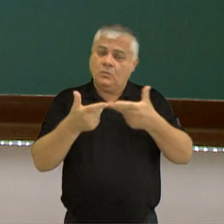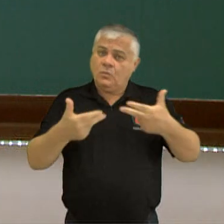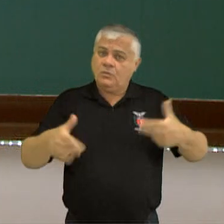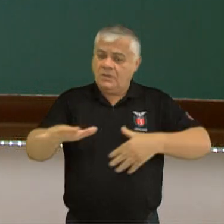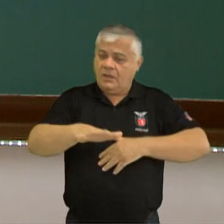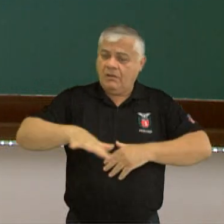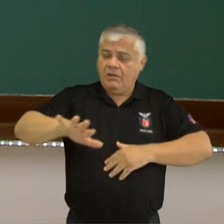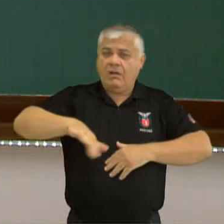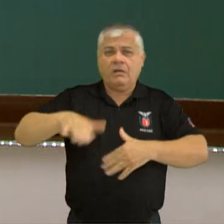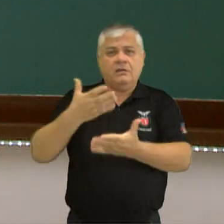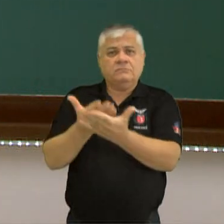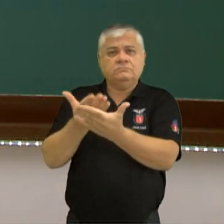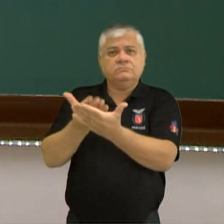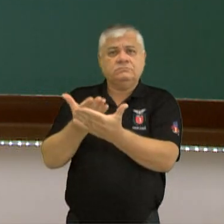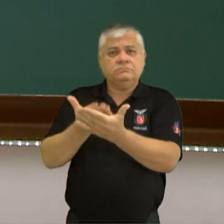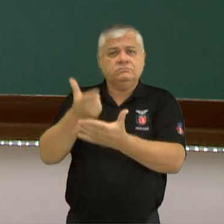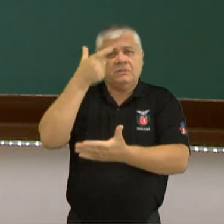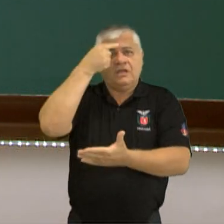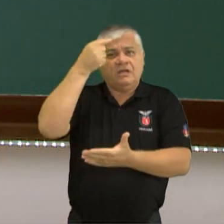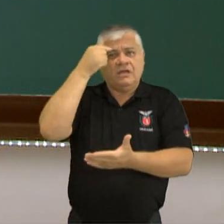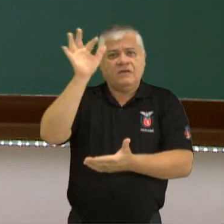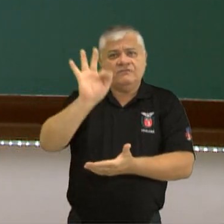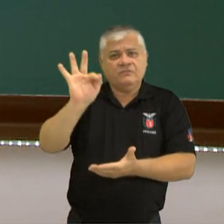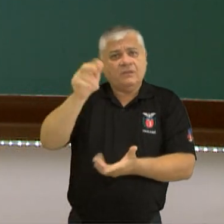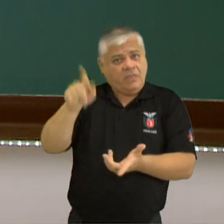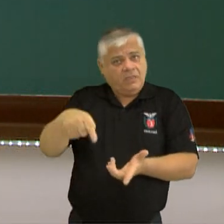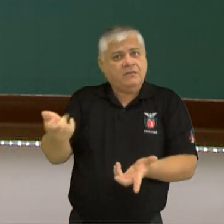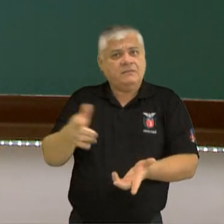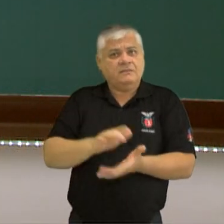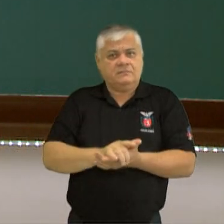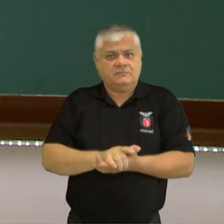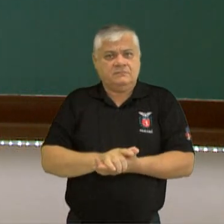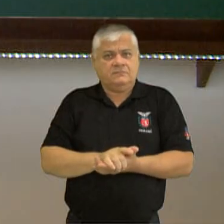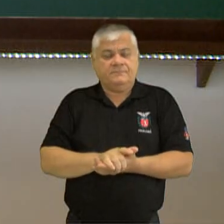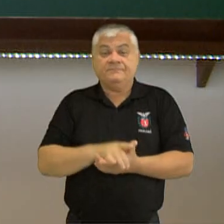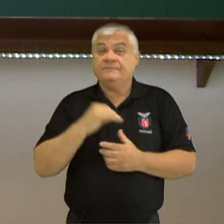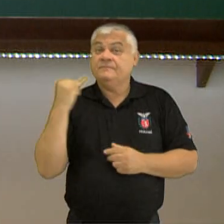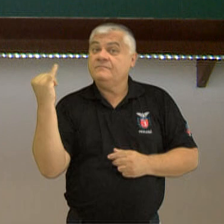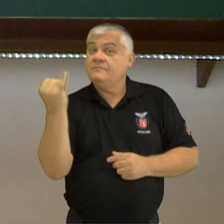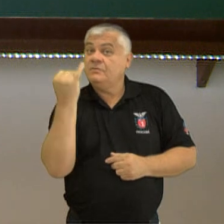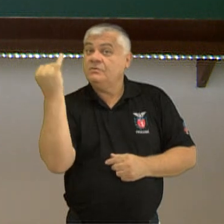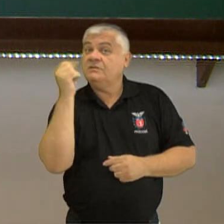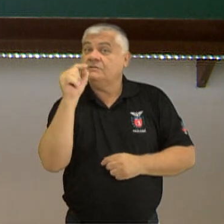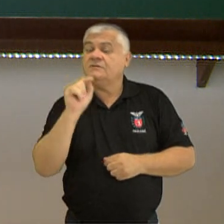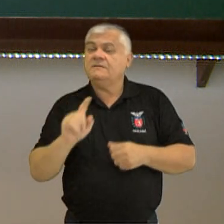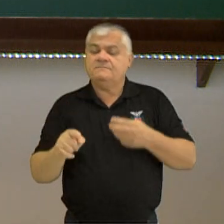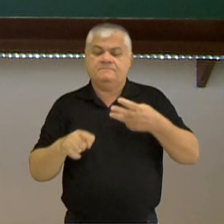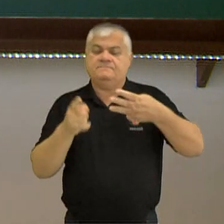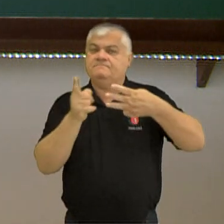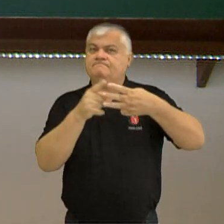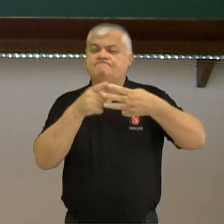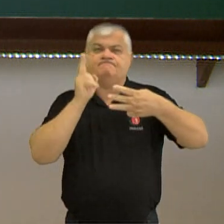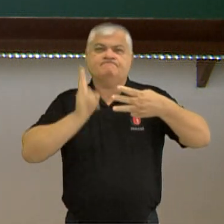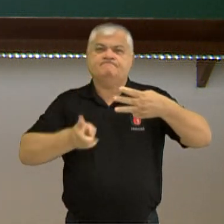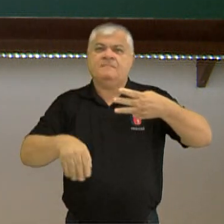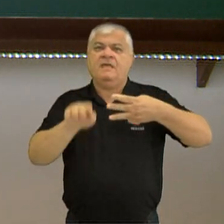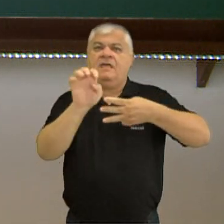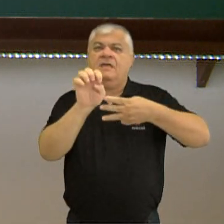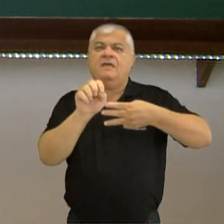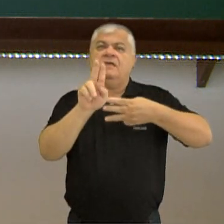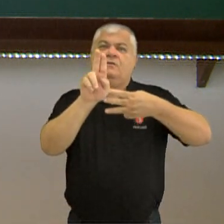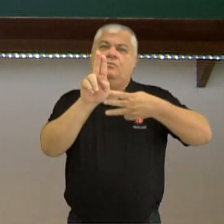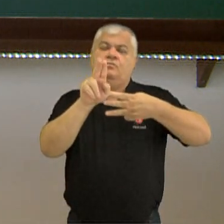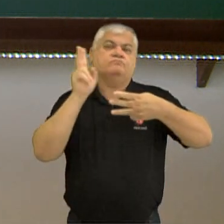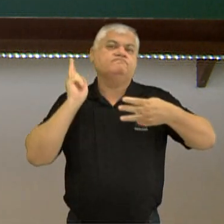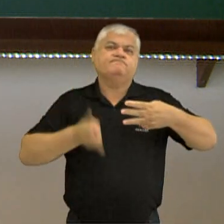né? O que é mais importante de um relato? Sempre em primeira pessoa. Com os verbos